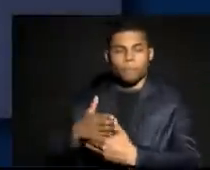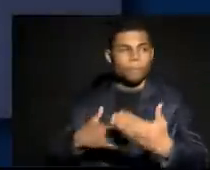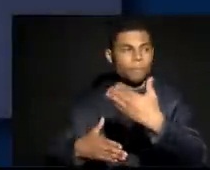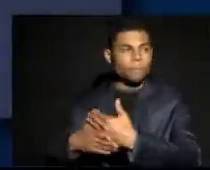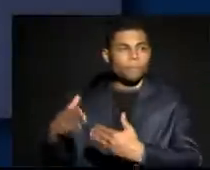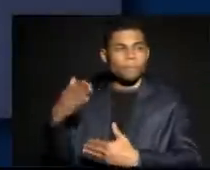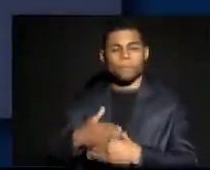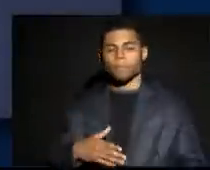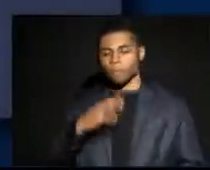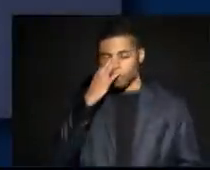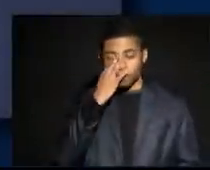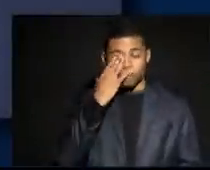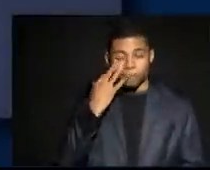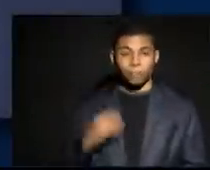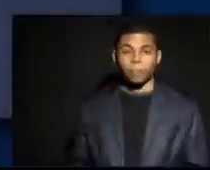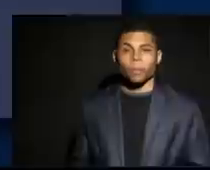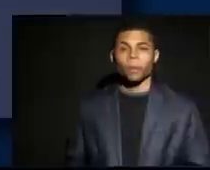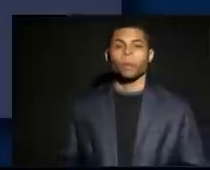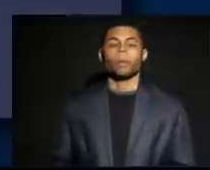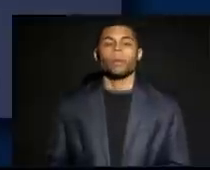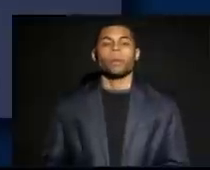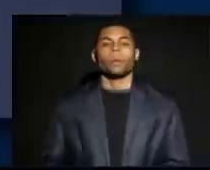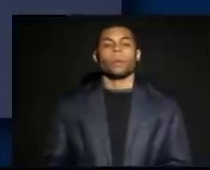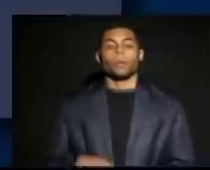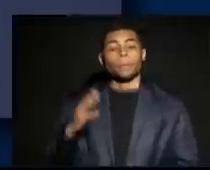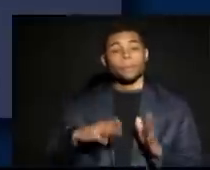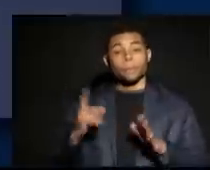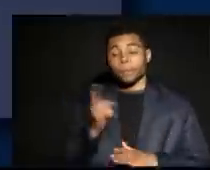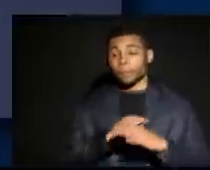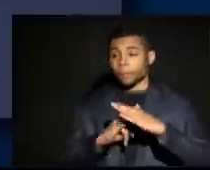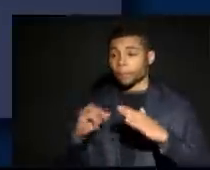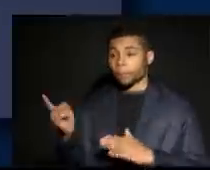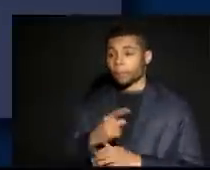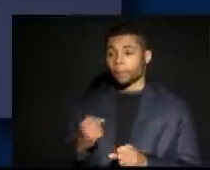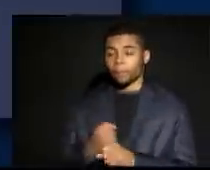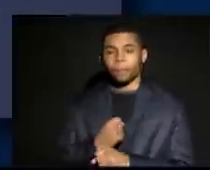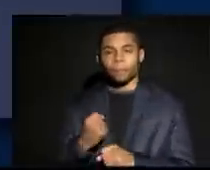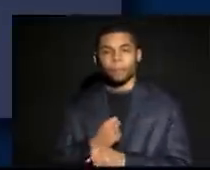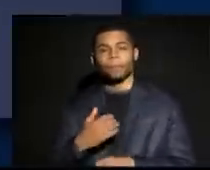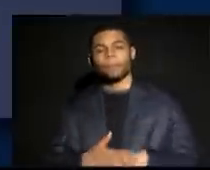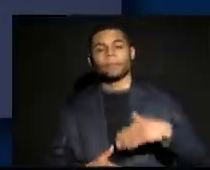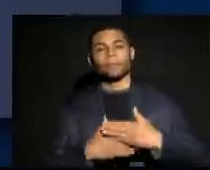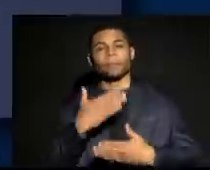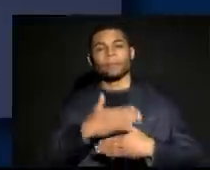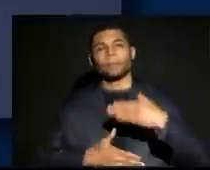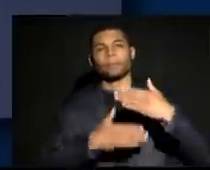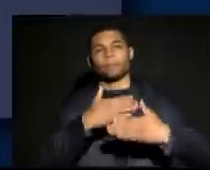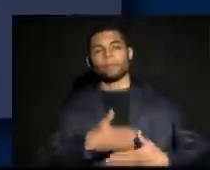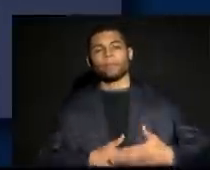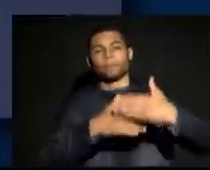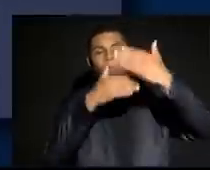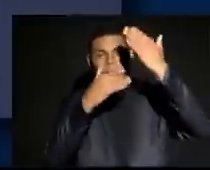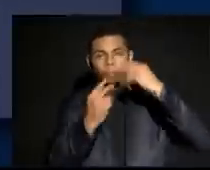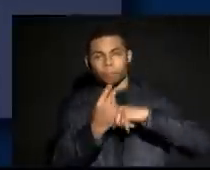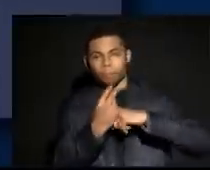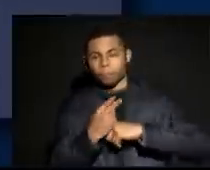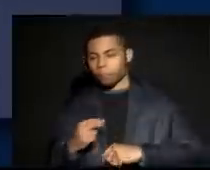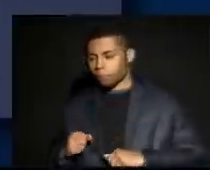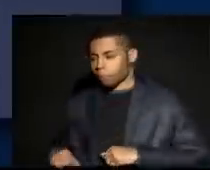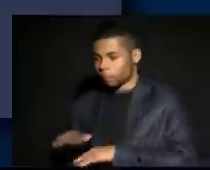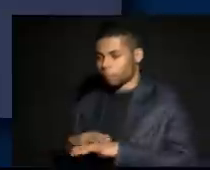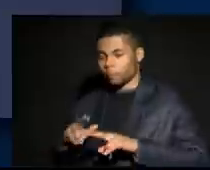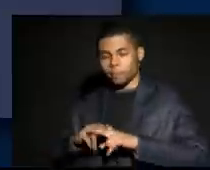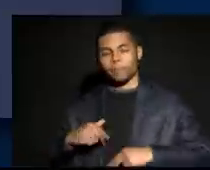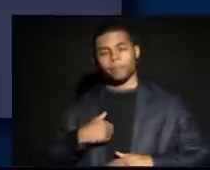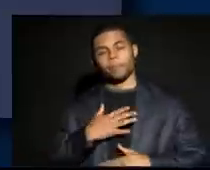a gente foi colocando tijolos e institucionais que ao meu ver criar um muro muito claro de proteção institucional para a sociedade